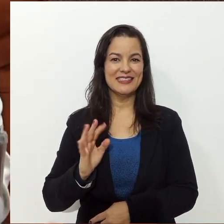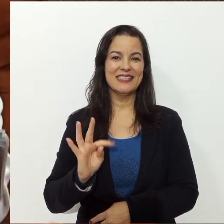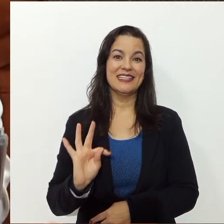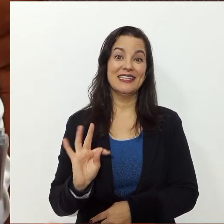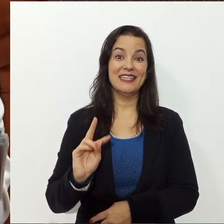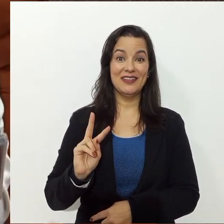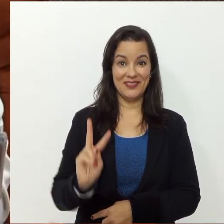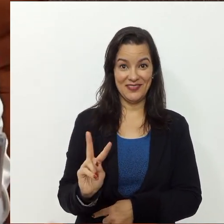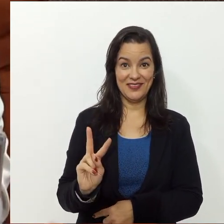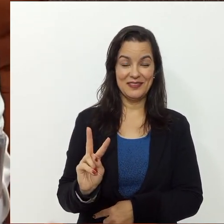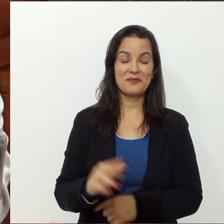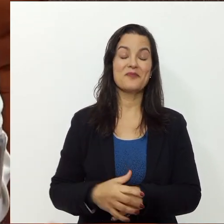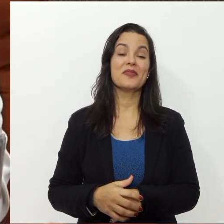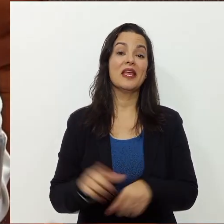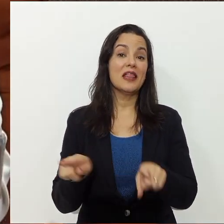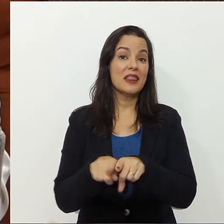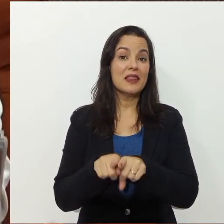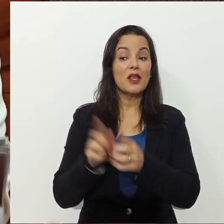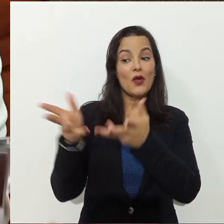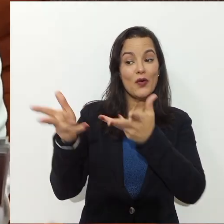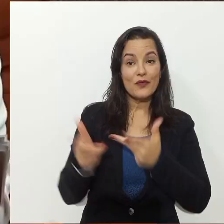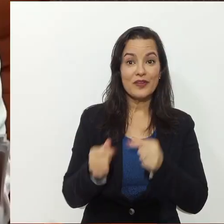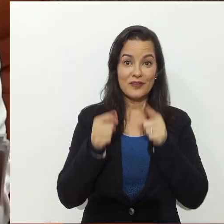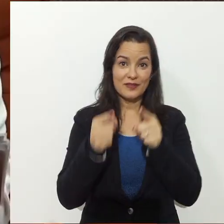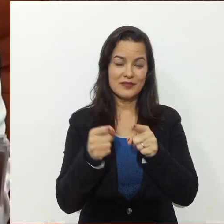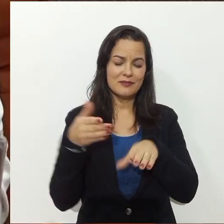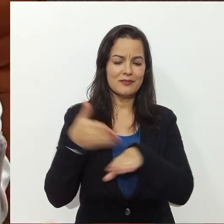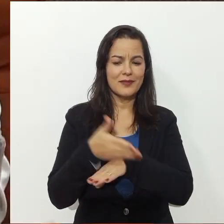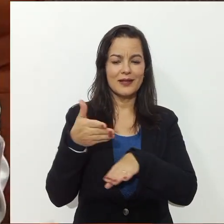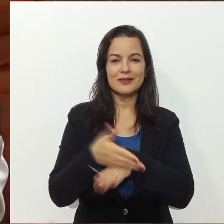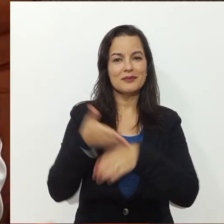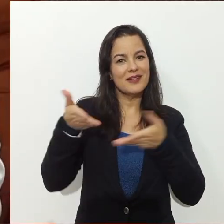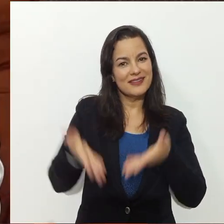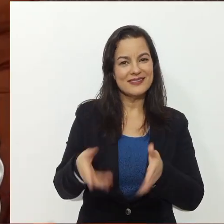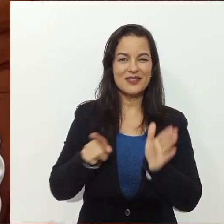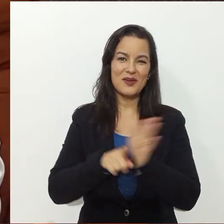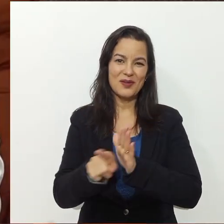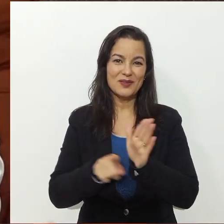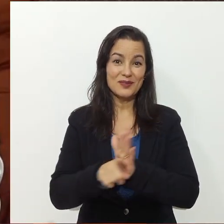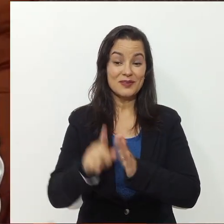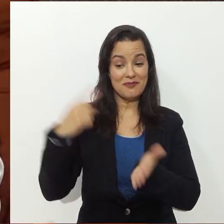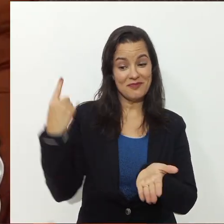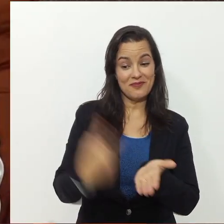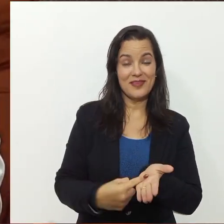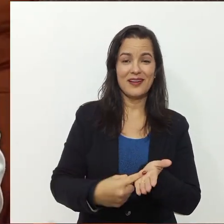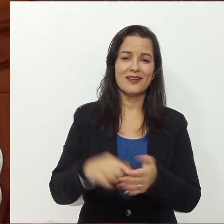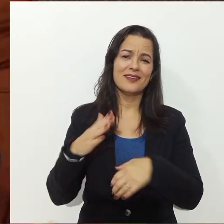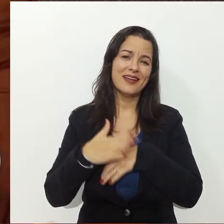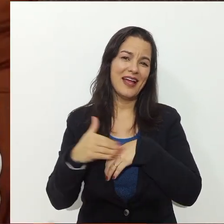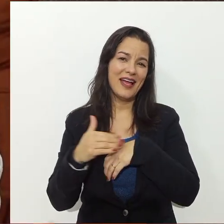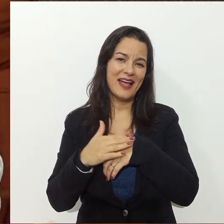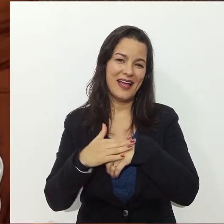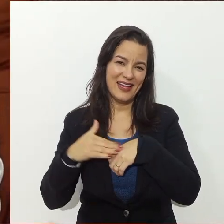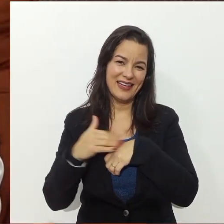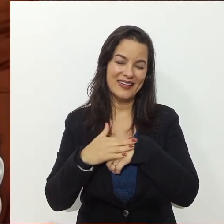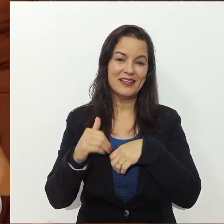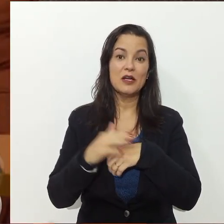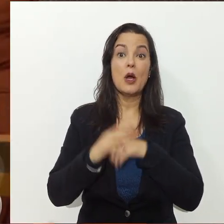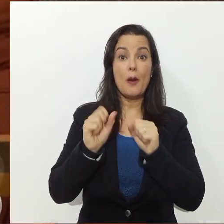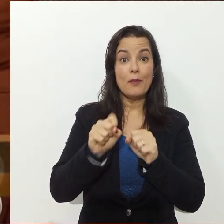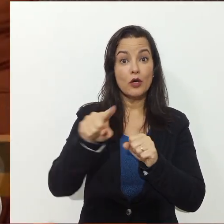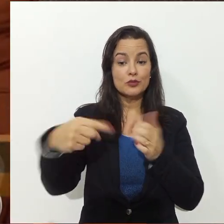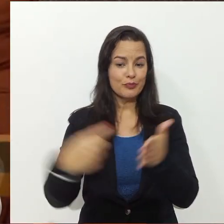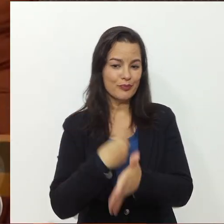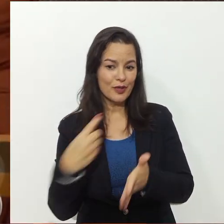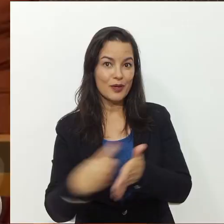www.hittv.com.br. E eu também te convido a participar desta consulta, que foi marcada com todo carinho para você. Então, encaminha para a gente a sua dúvida ou o seu relato pelo 0